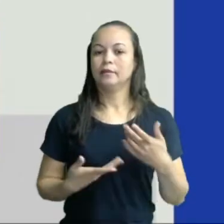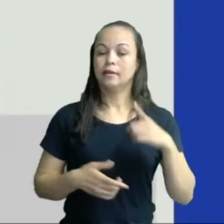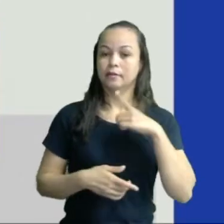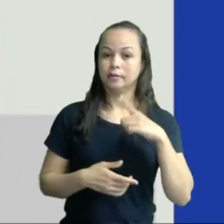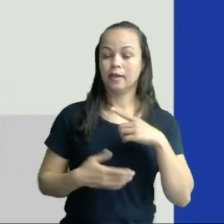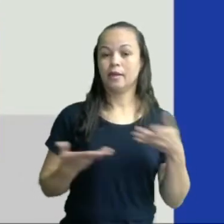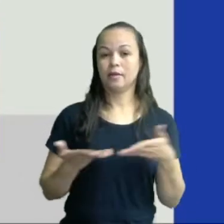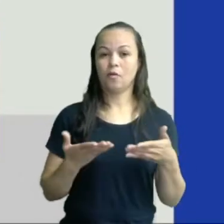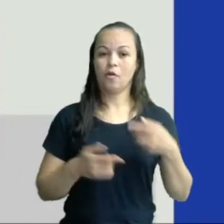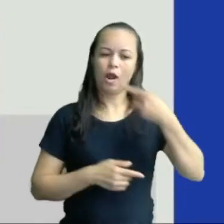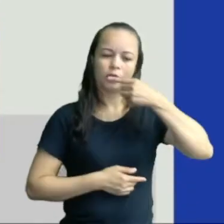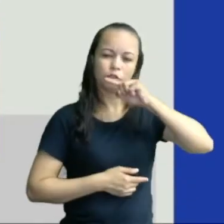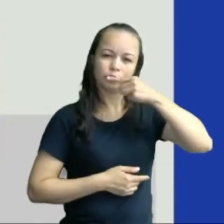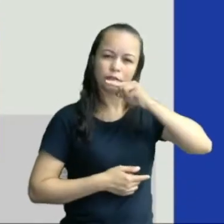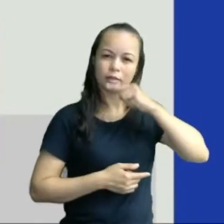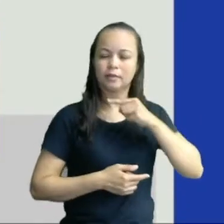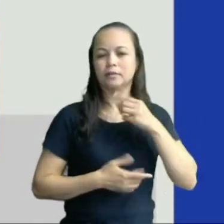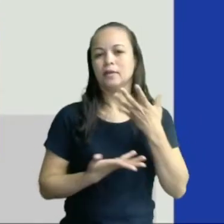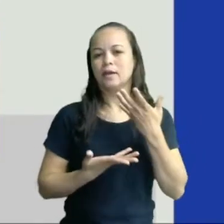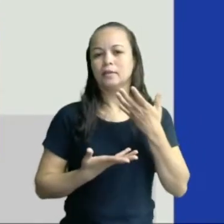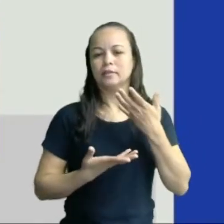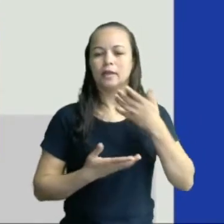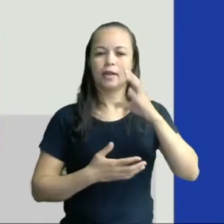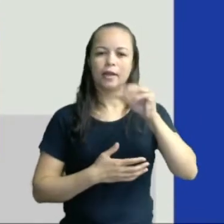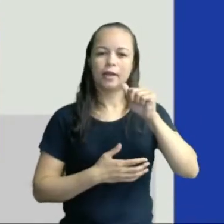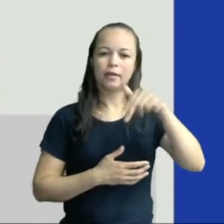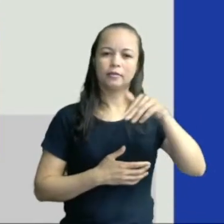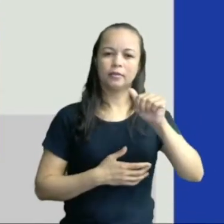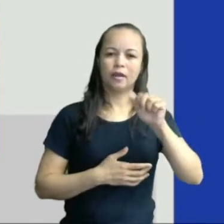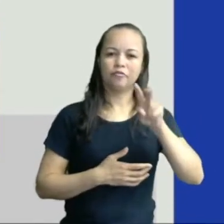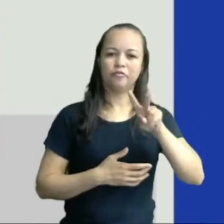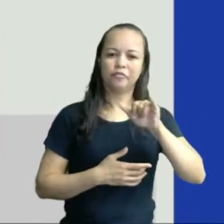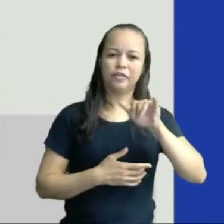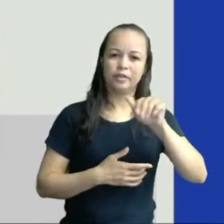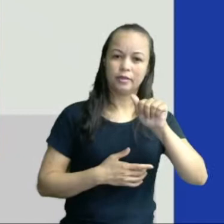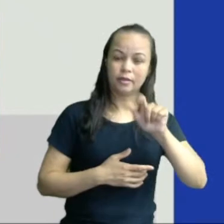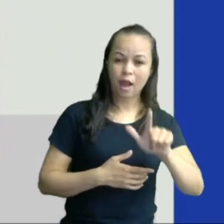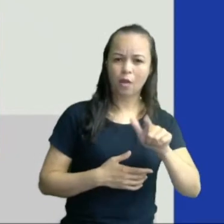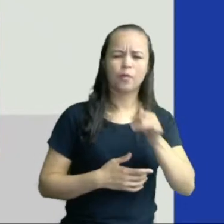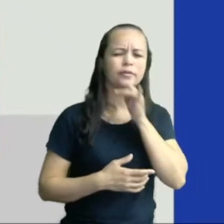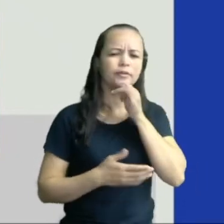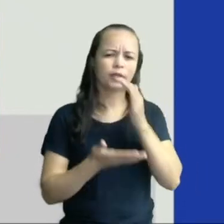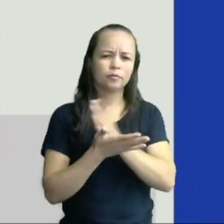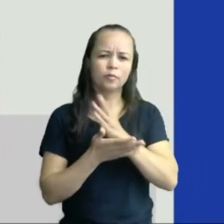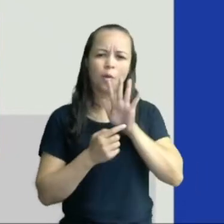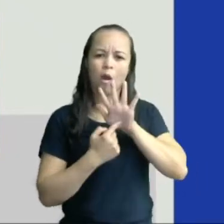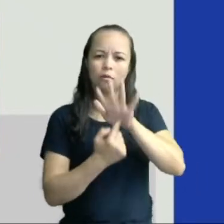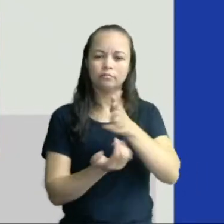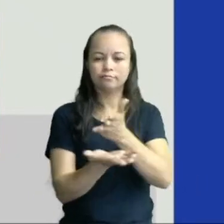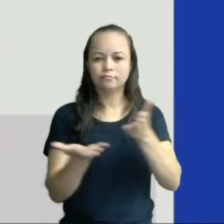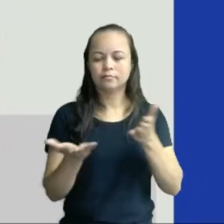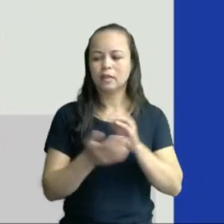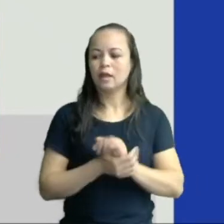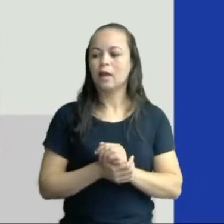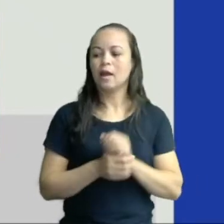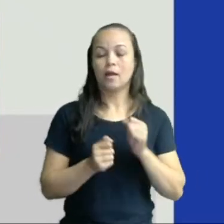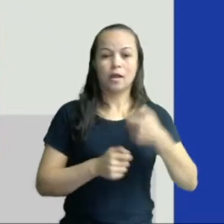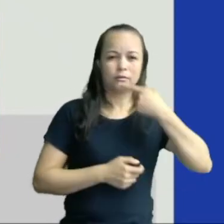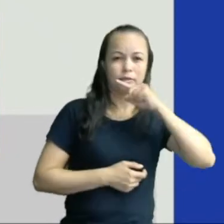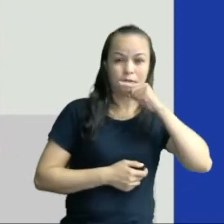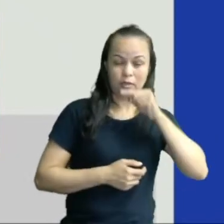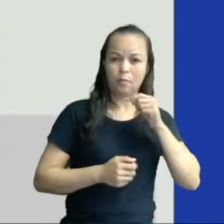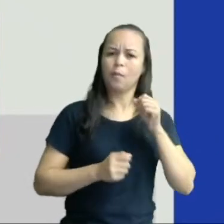um canavial, alguns exemplos, tá, gente, que eu trouxe para vocês de trabalho no campo. Aqui, o canavial já pode ser para uma